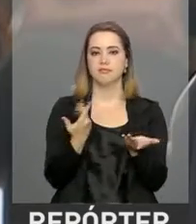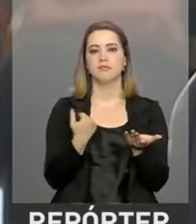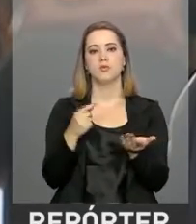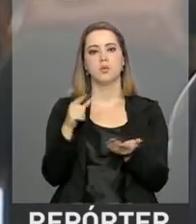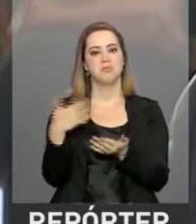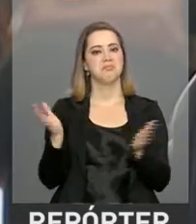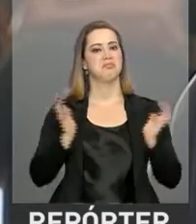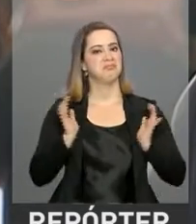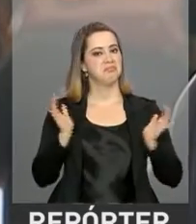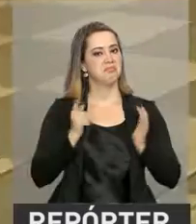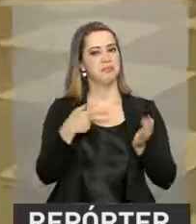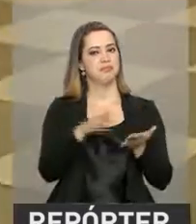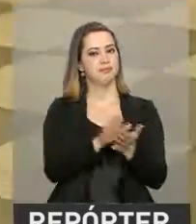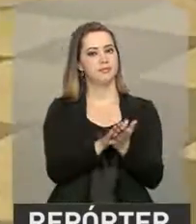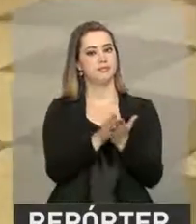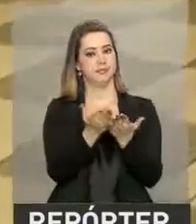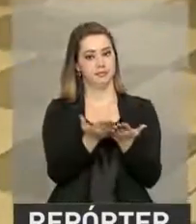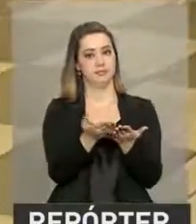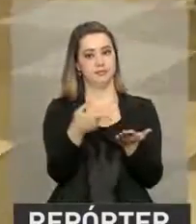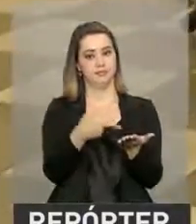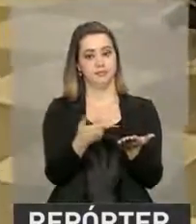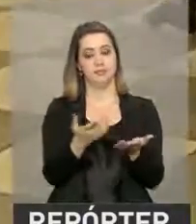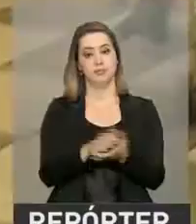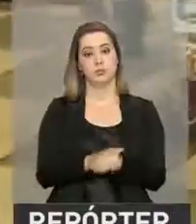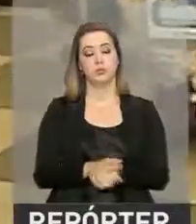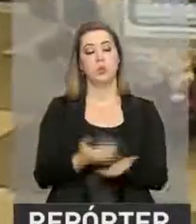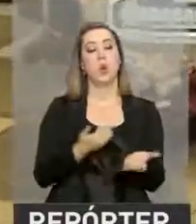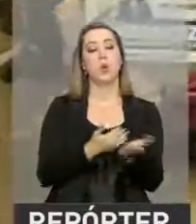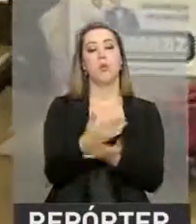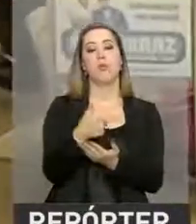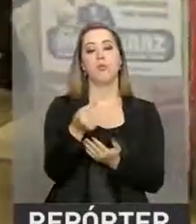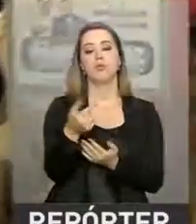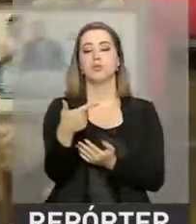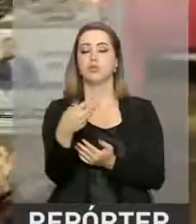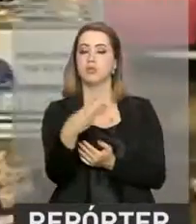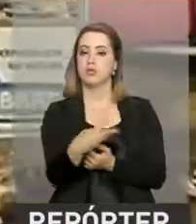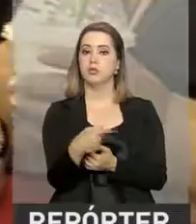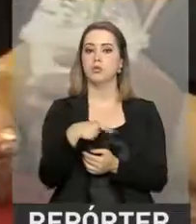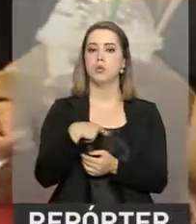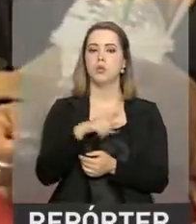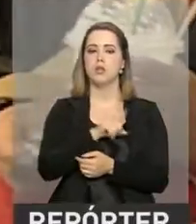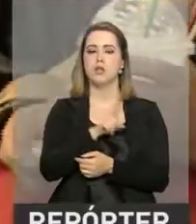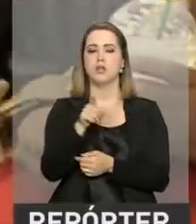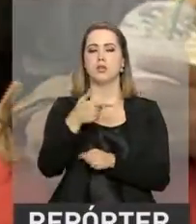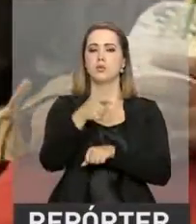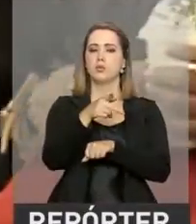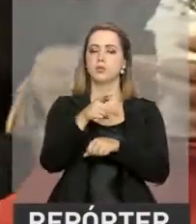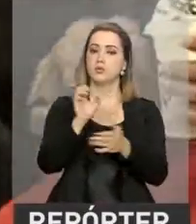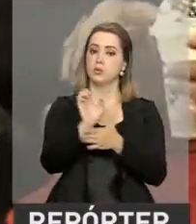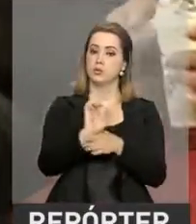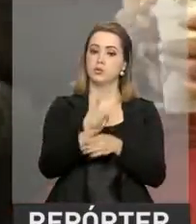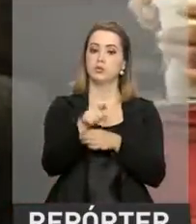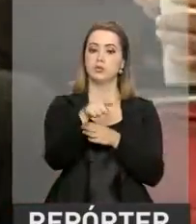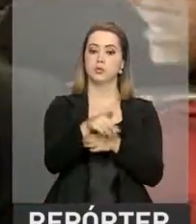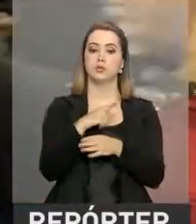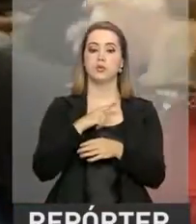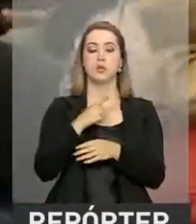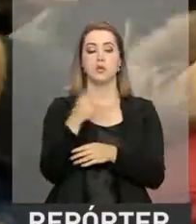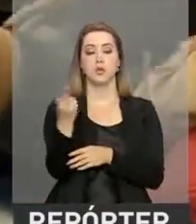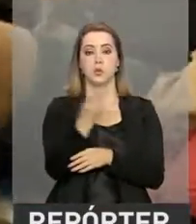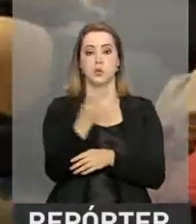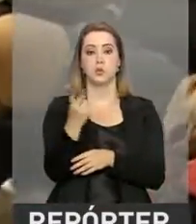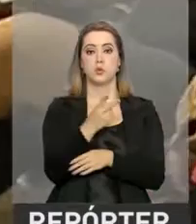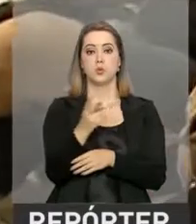coisa tão rica que é um livro a iniciativa começou em 2013 no aeroporto de belém essas duas passageiras são da colômbia